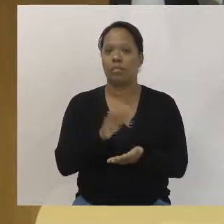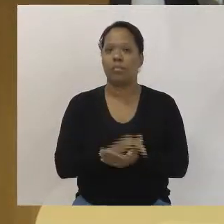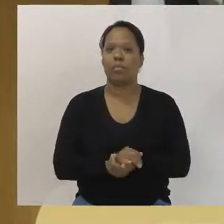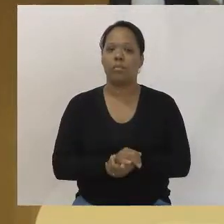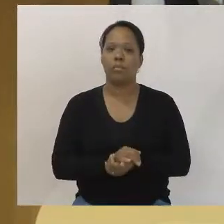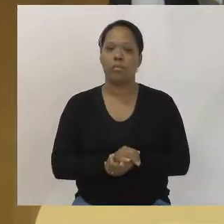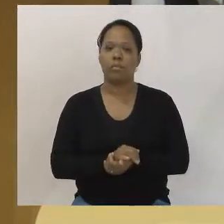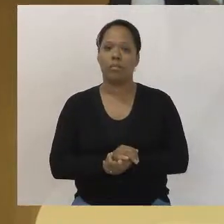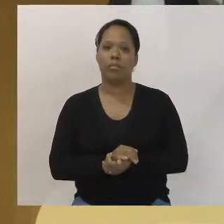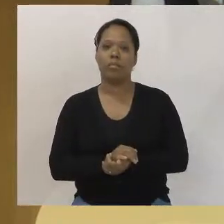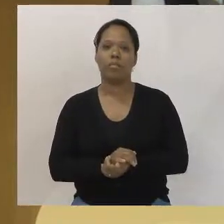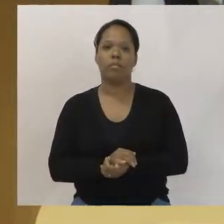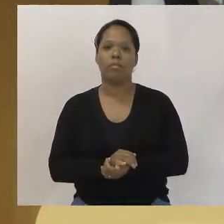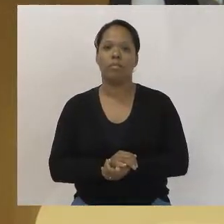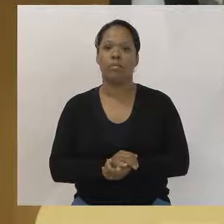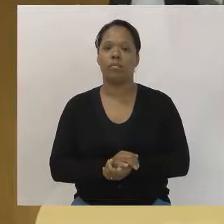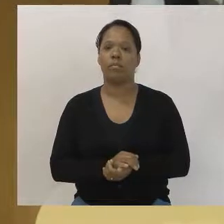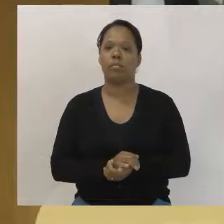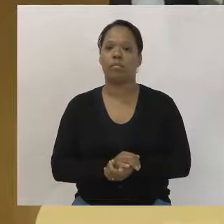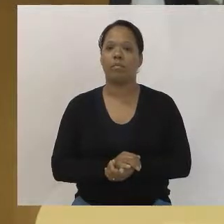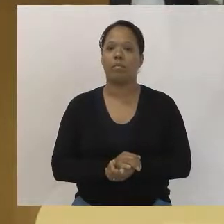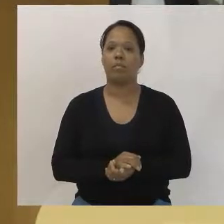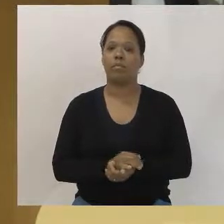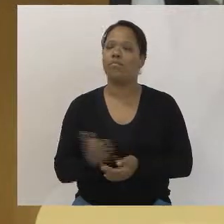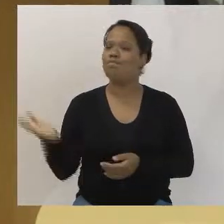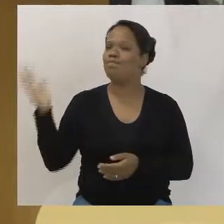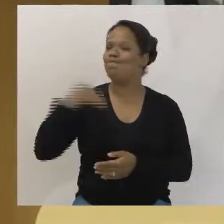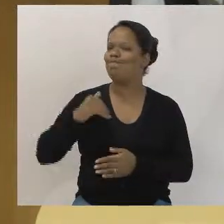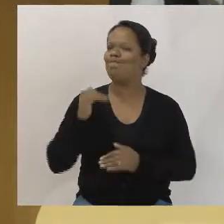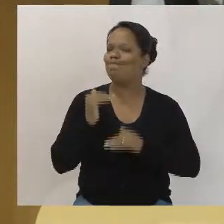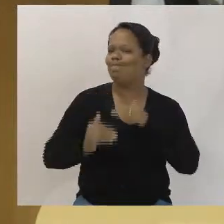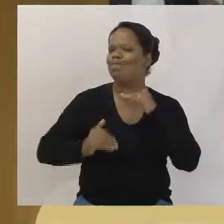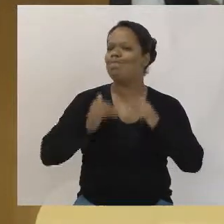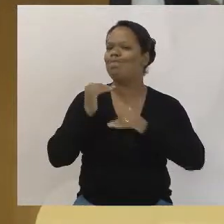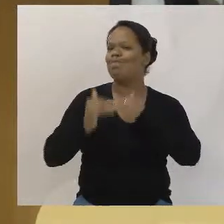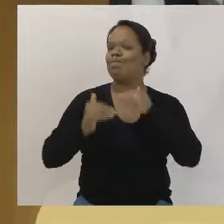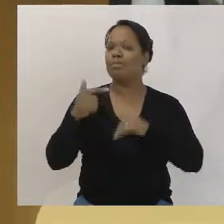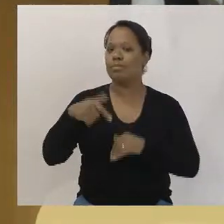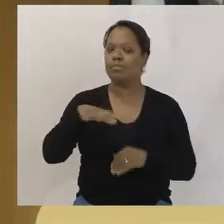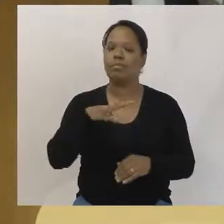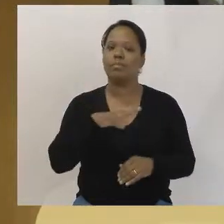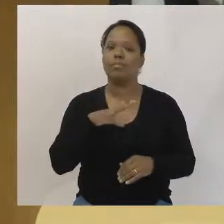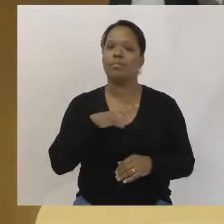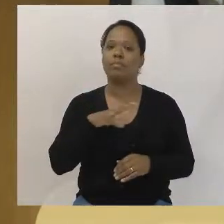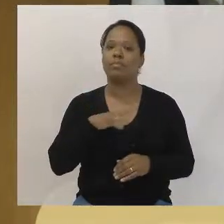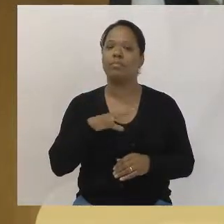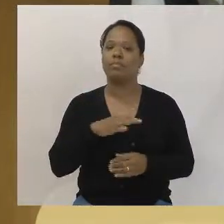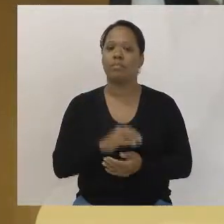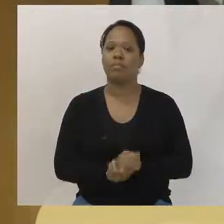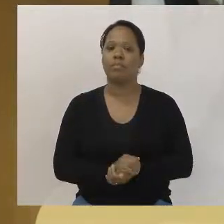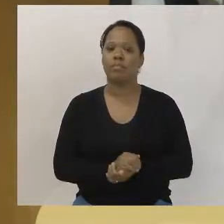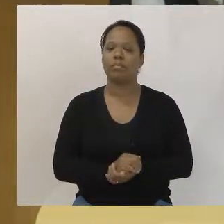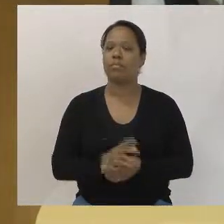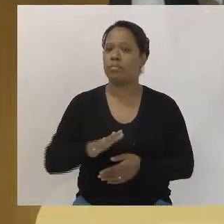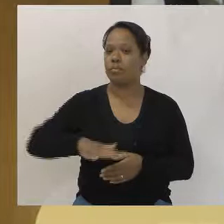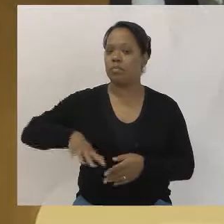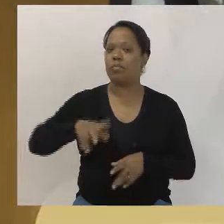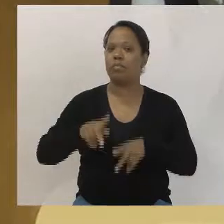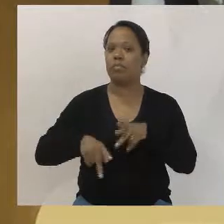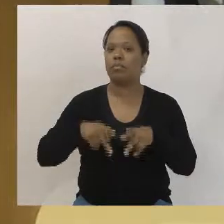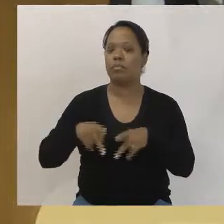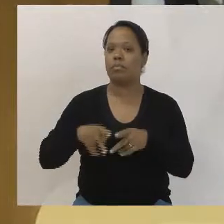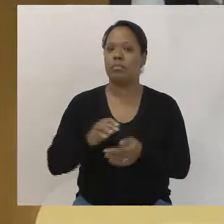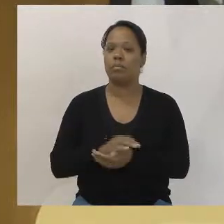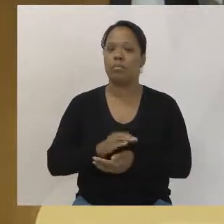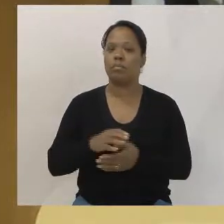e vamos sim continuar acelerando e avançando a nossa cidade colocando o povo no